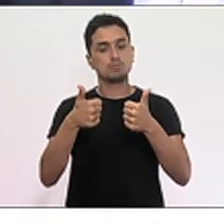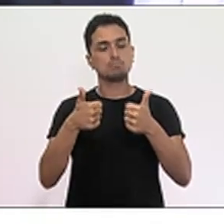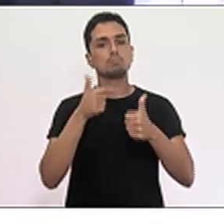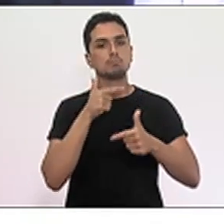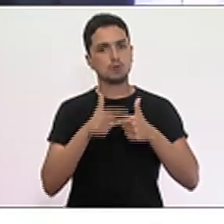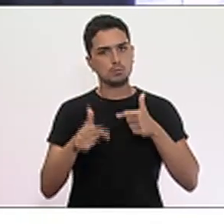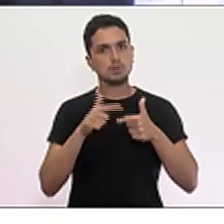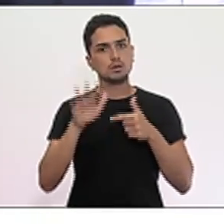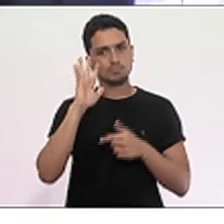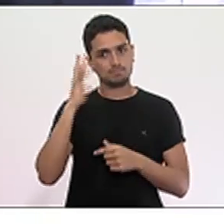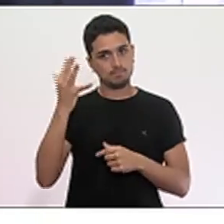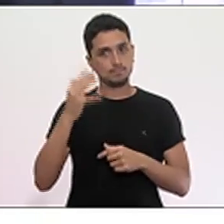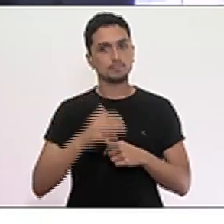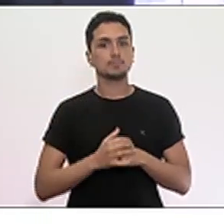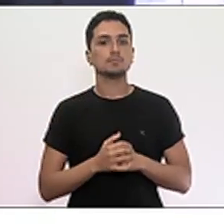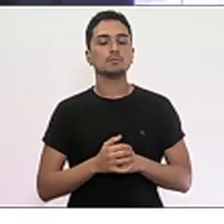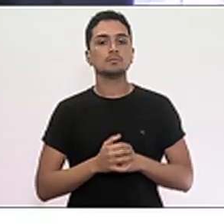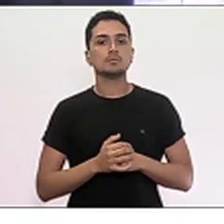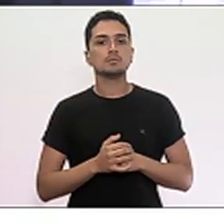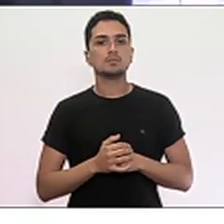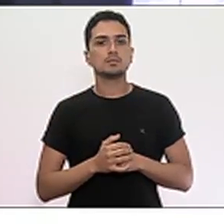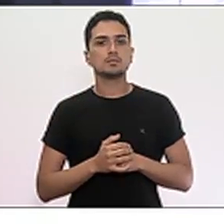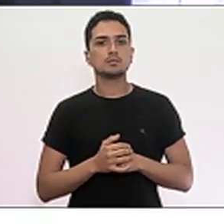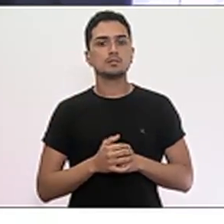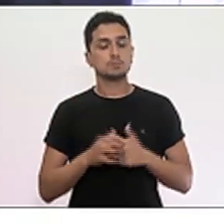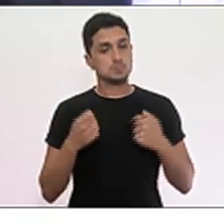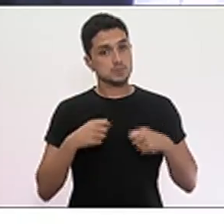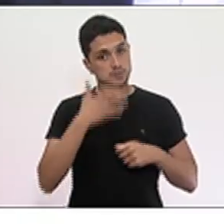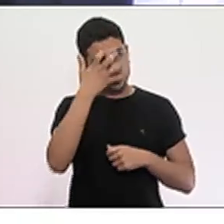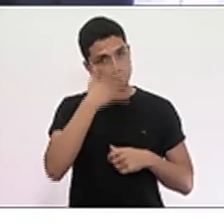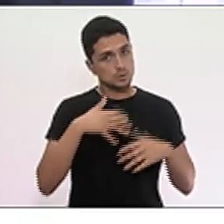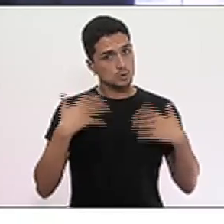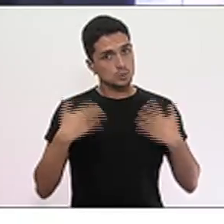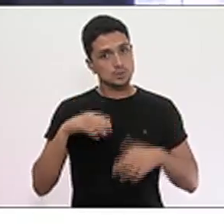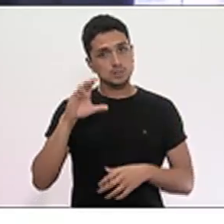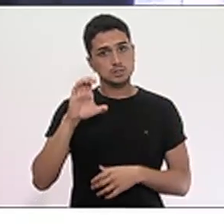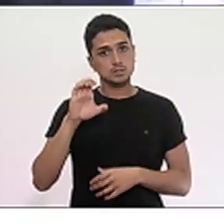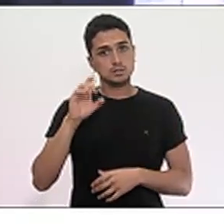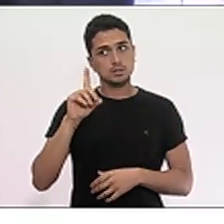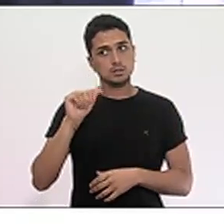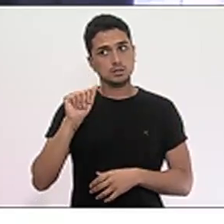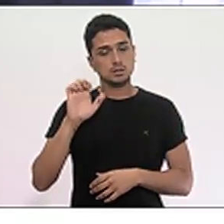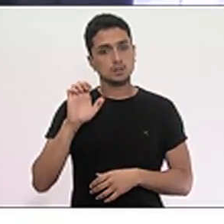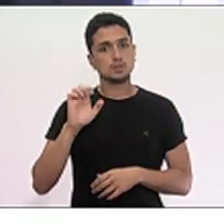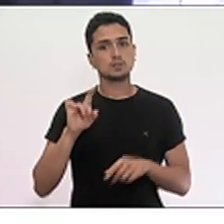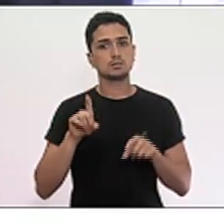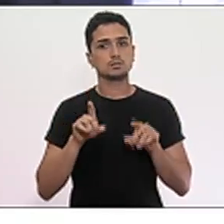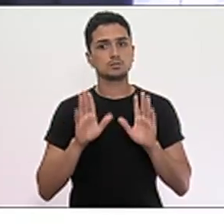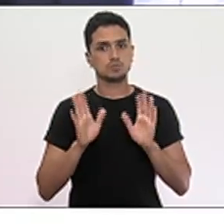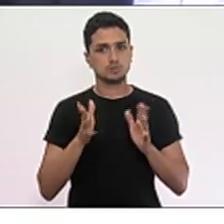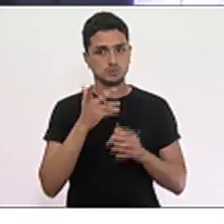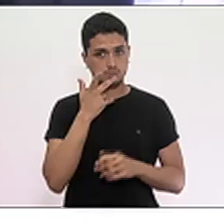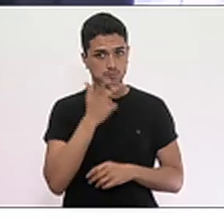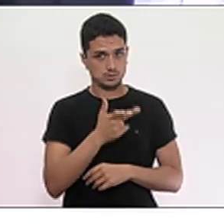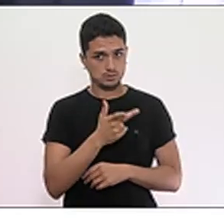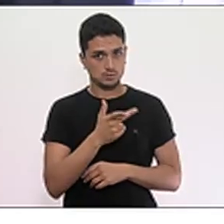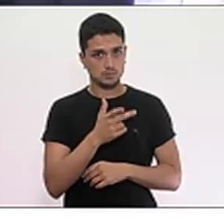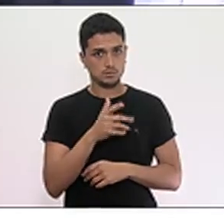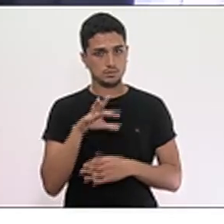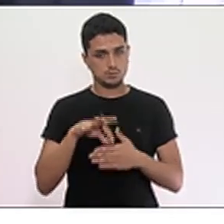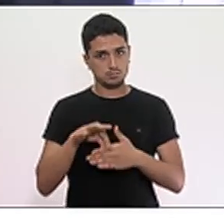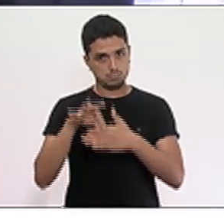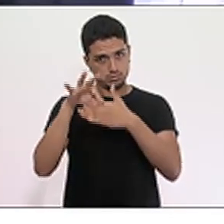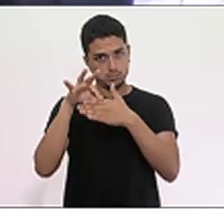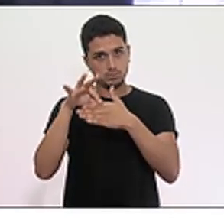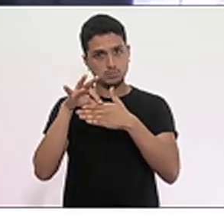aí é fundamental que a SEDAI, que, como dito aqui pelo líder sindical,